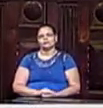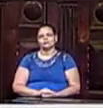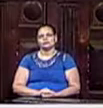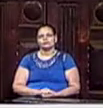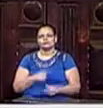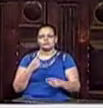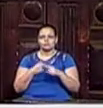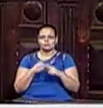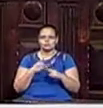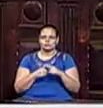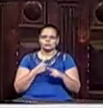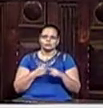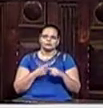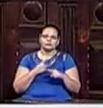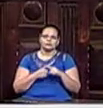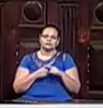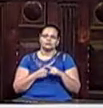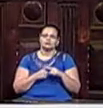porque